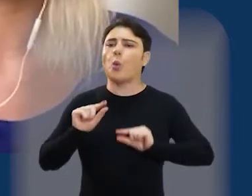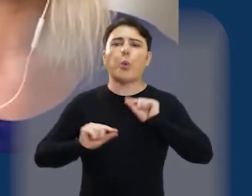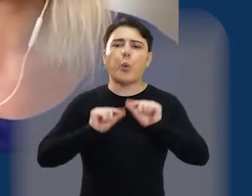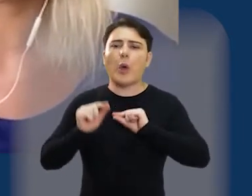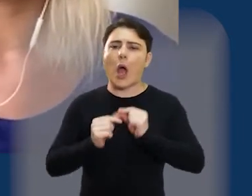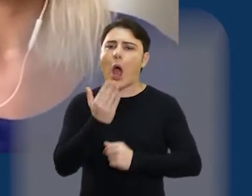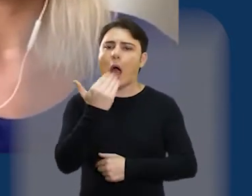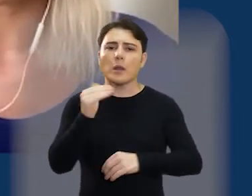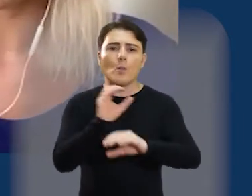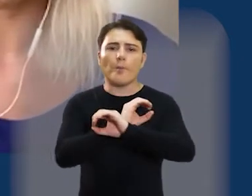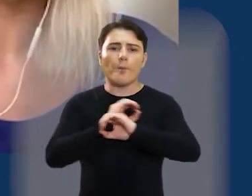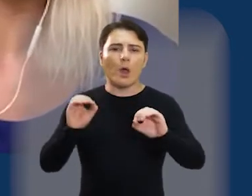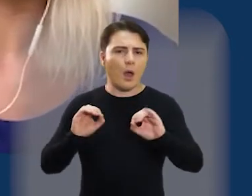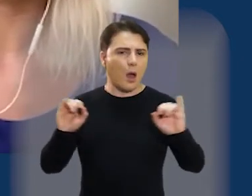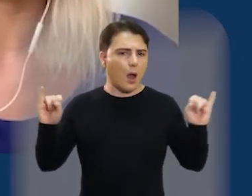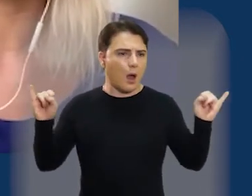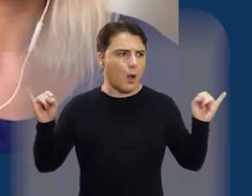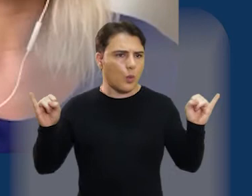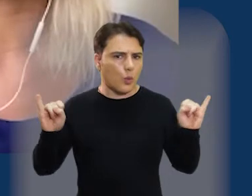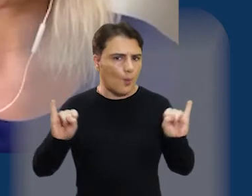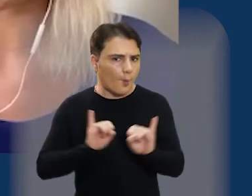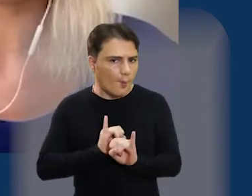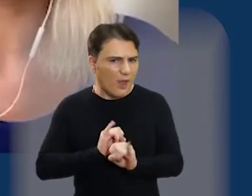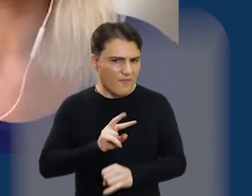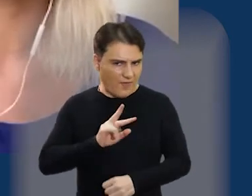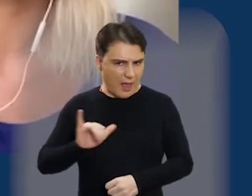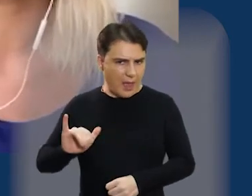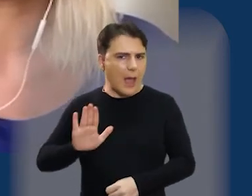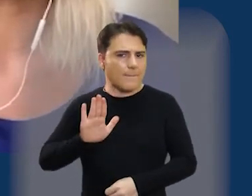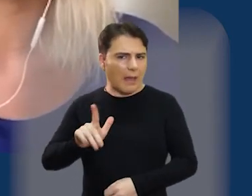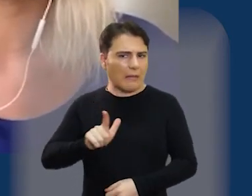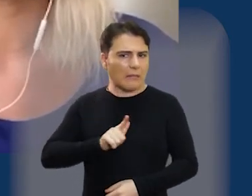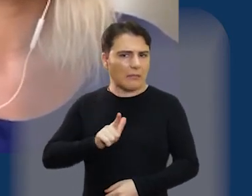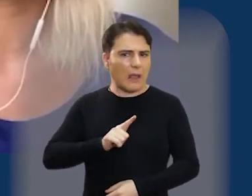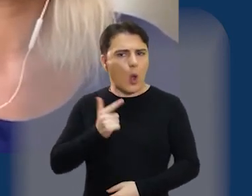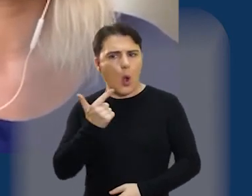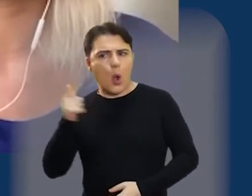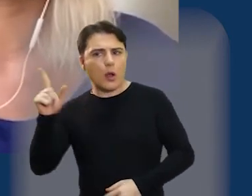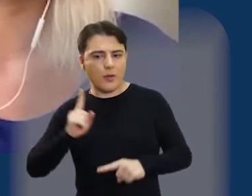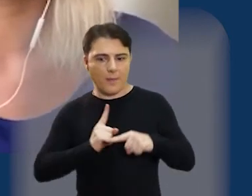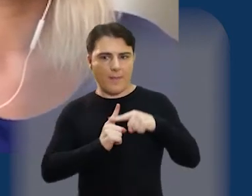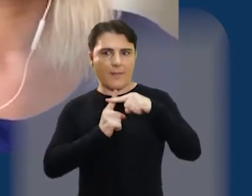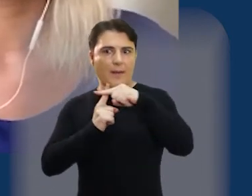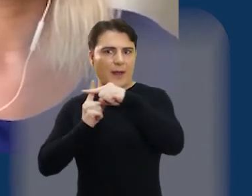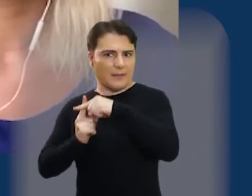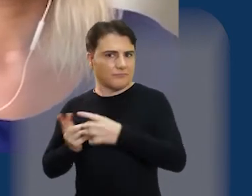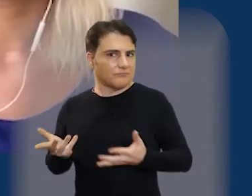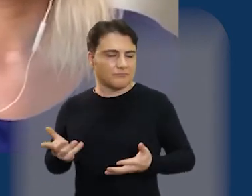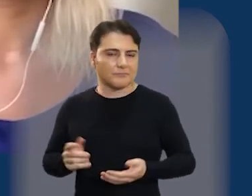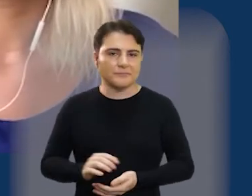sem alimentar? Para além do emagrecimento, há outros benefícios em se fazer jejum?